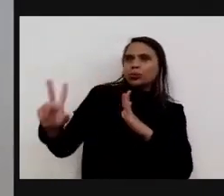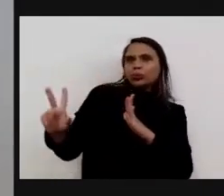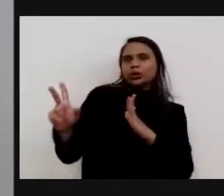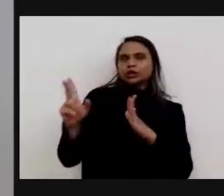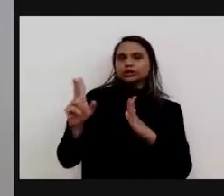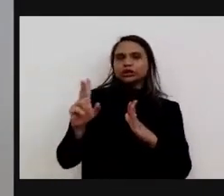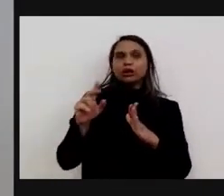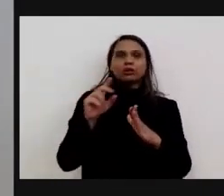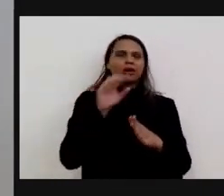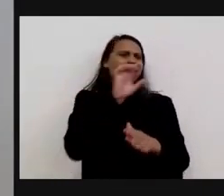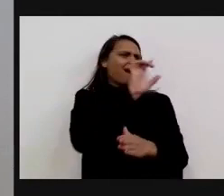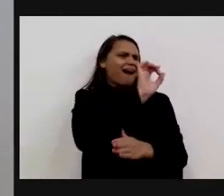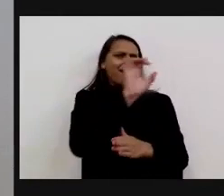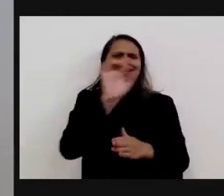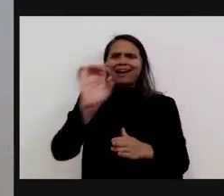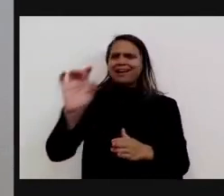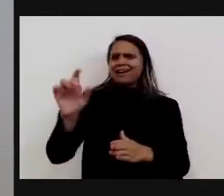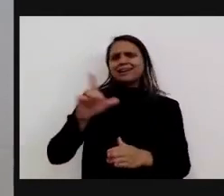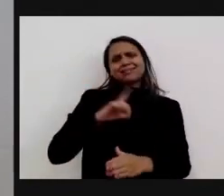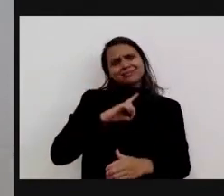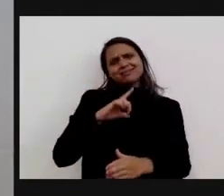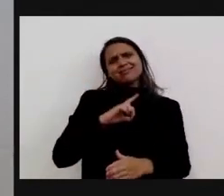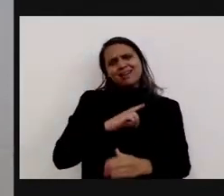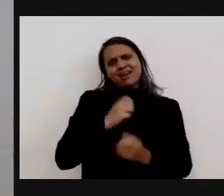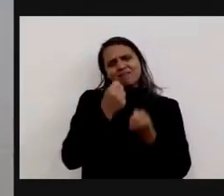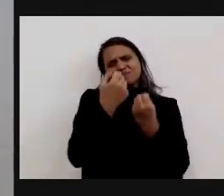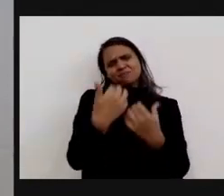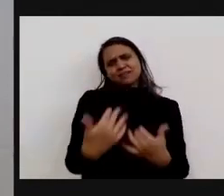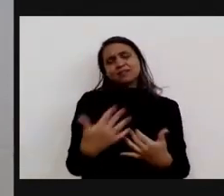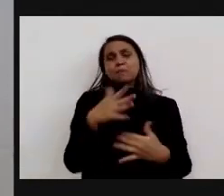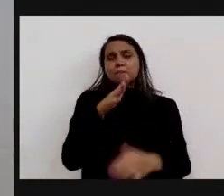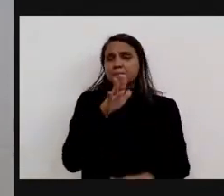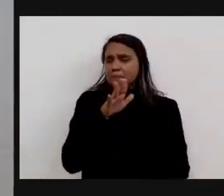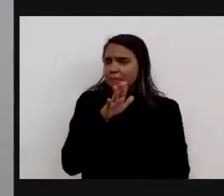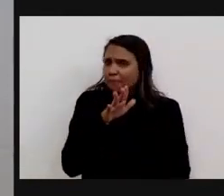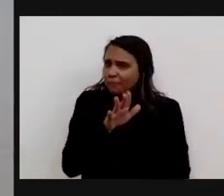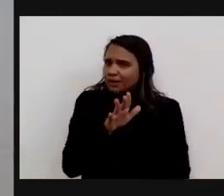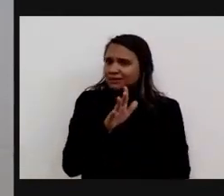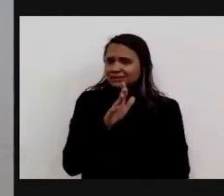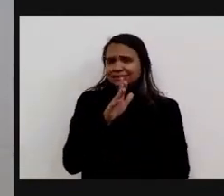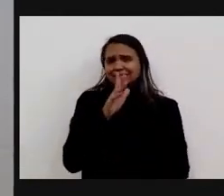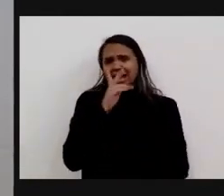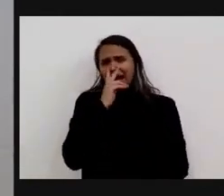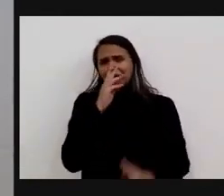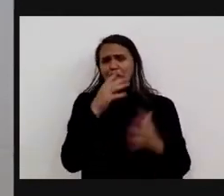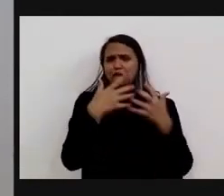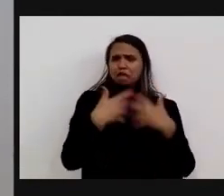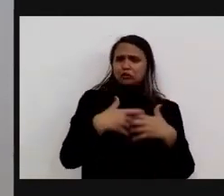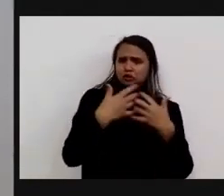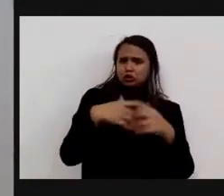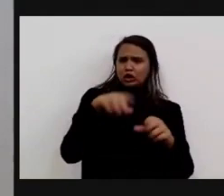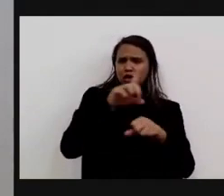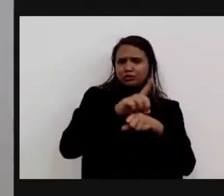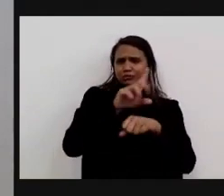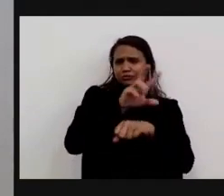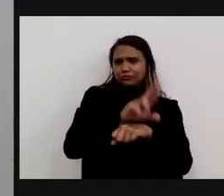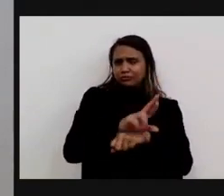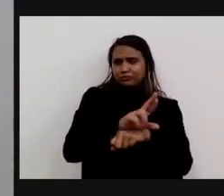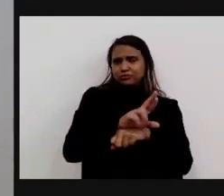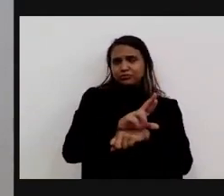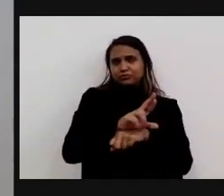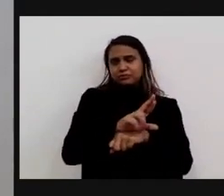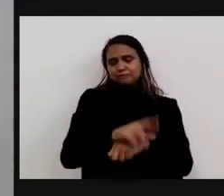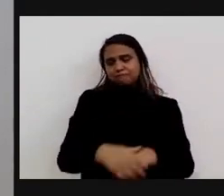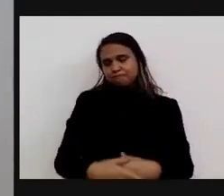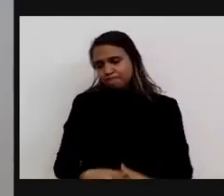todo mundo tem alguma desculpa técnica sabe mas será que funciona no meu doutorado no estudo experimental que eu fiz